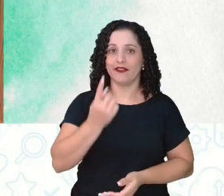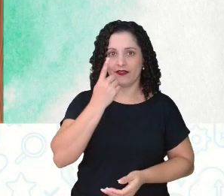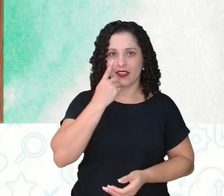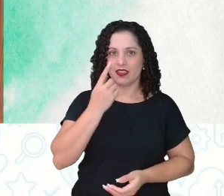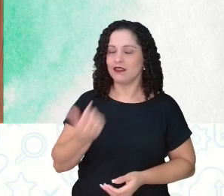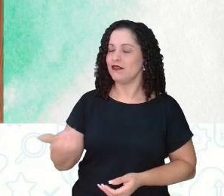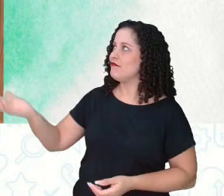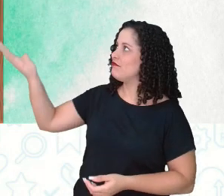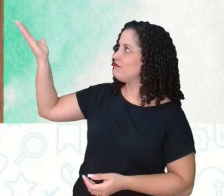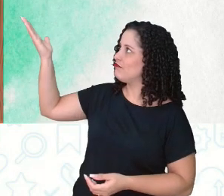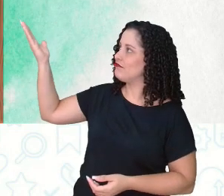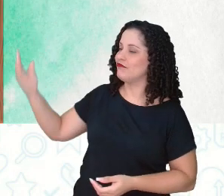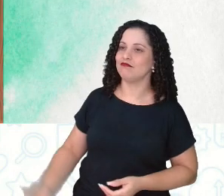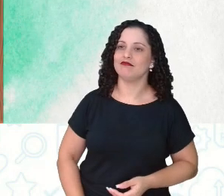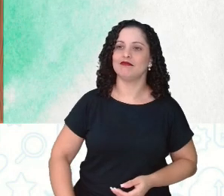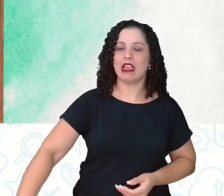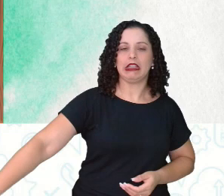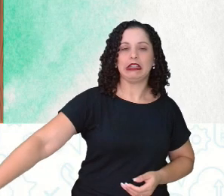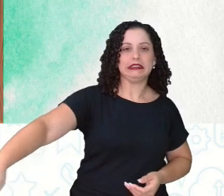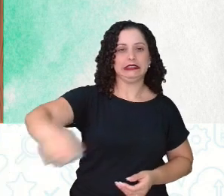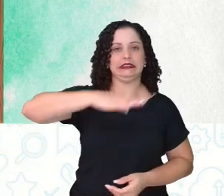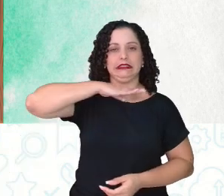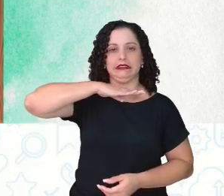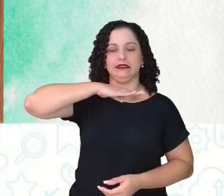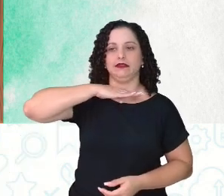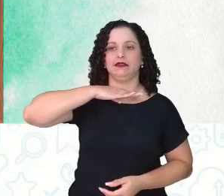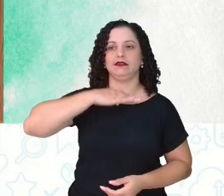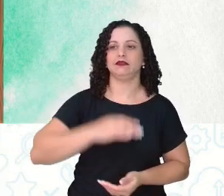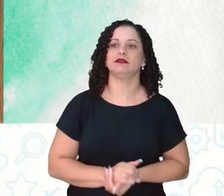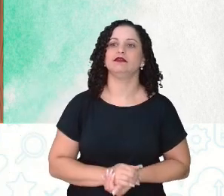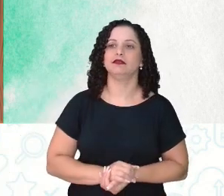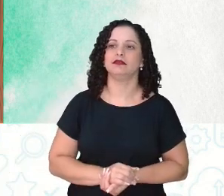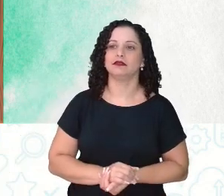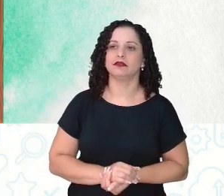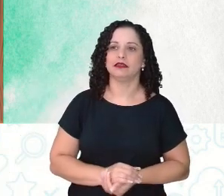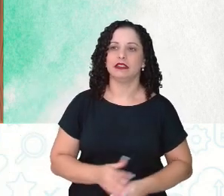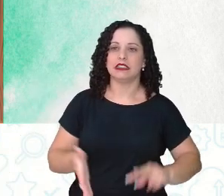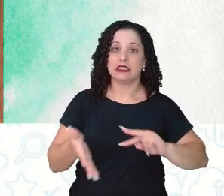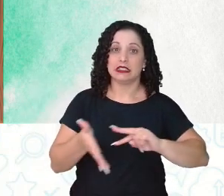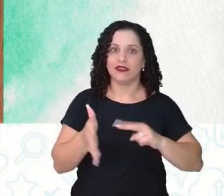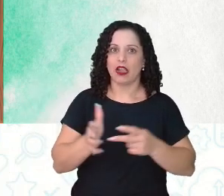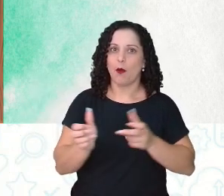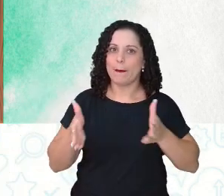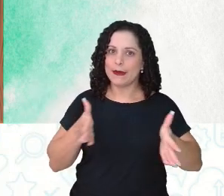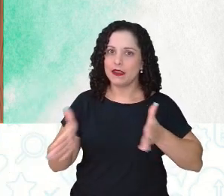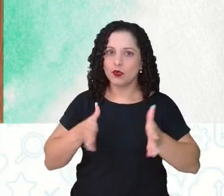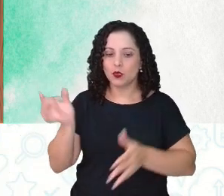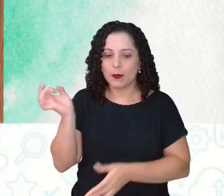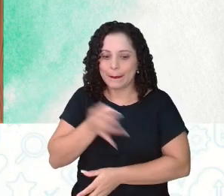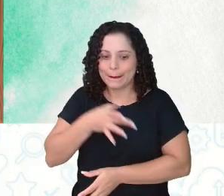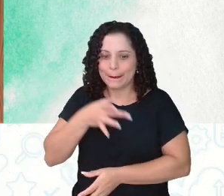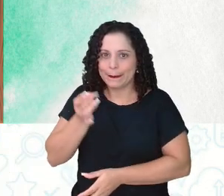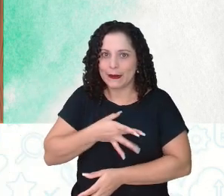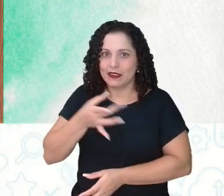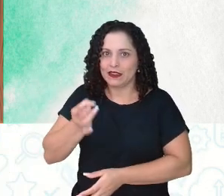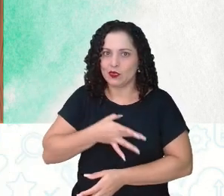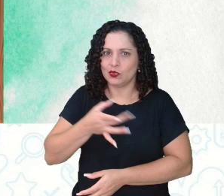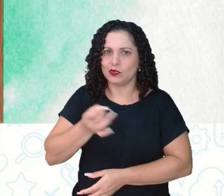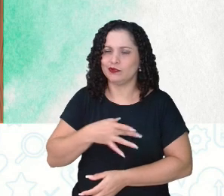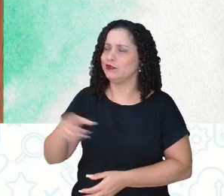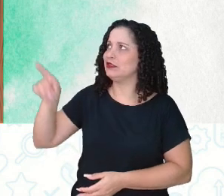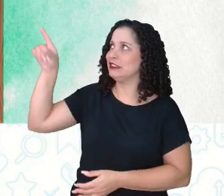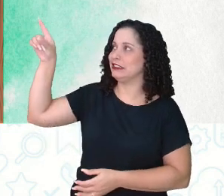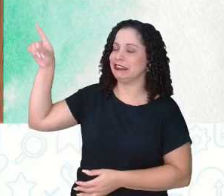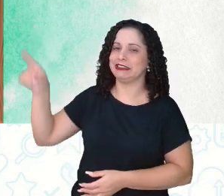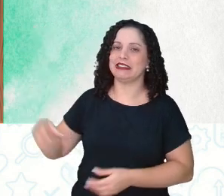que a gente estava falando, é o símbolo do período do terror. Olha aí, era um artefato aí, né,